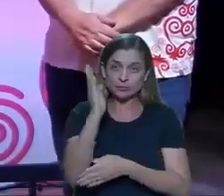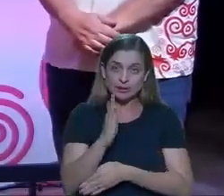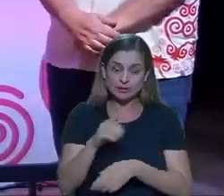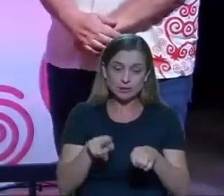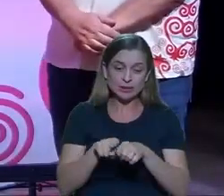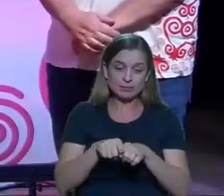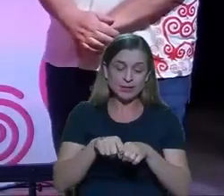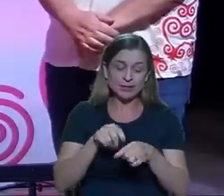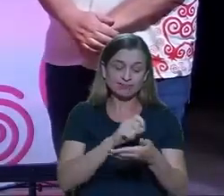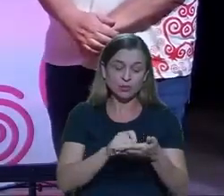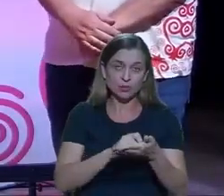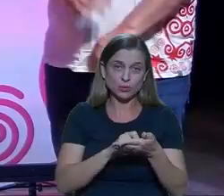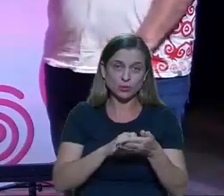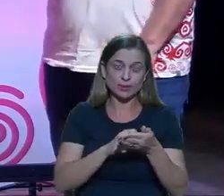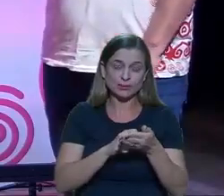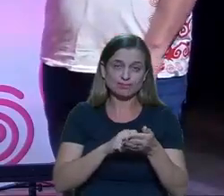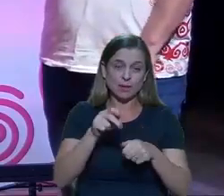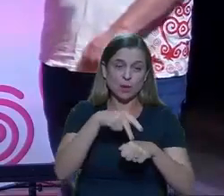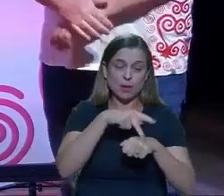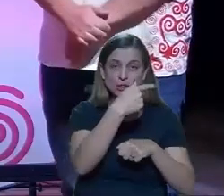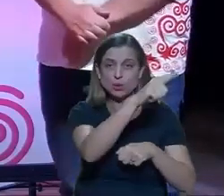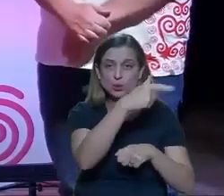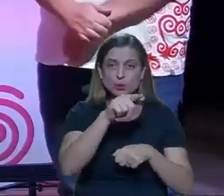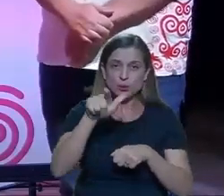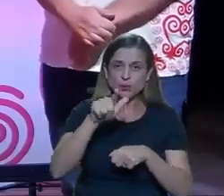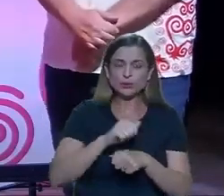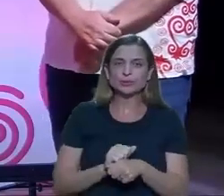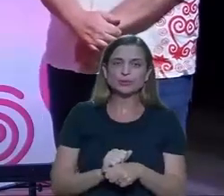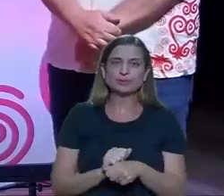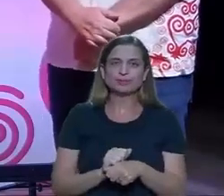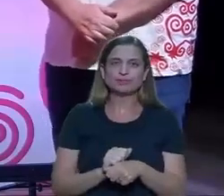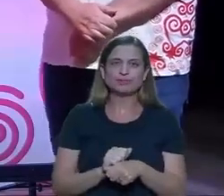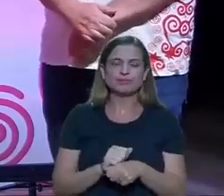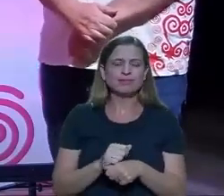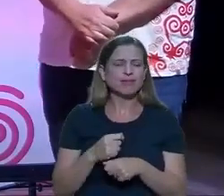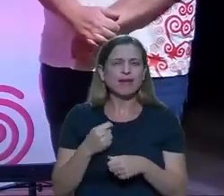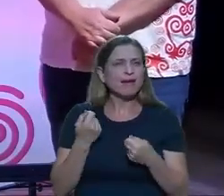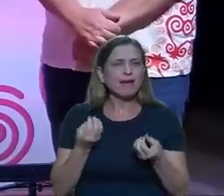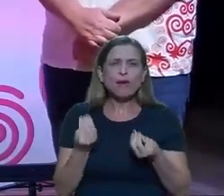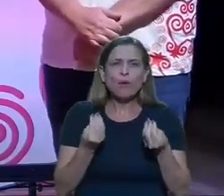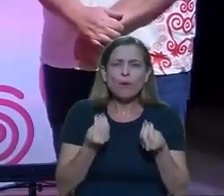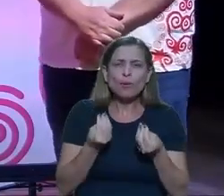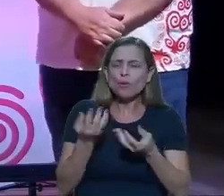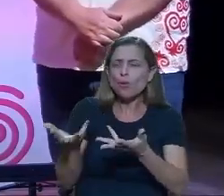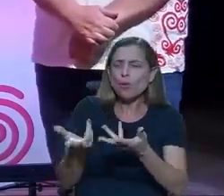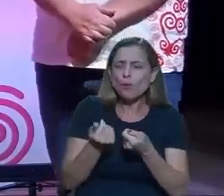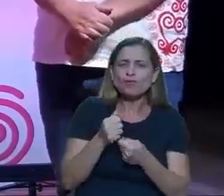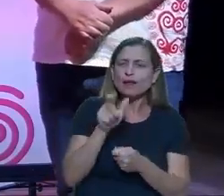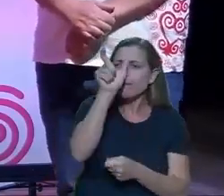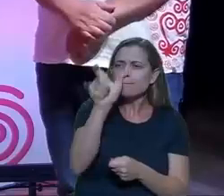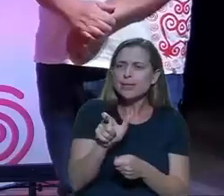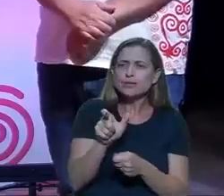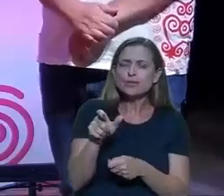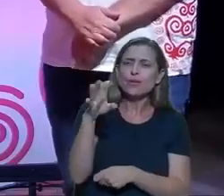para esse diálogo com Araxá. É uma imensidão poder convidar pessoas que a gente admira, que a gente lê,